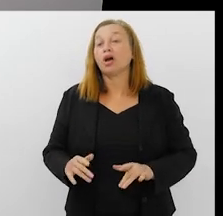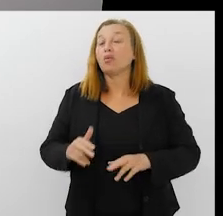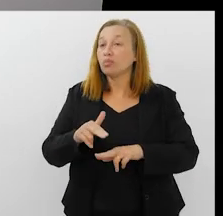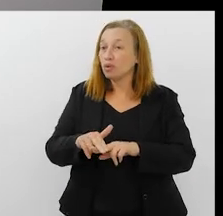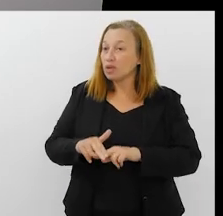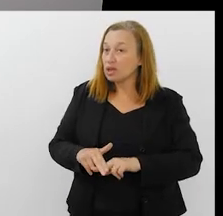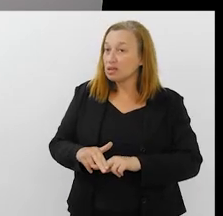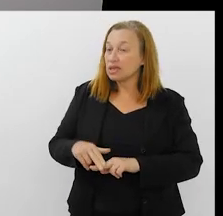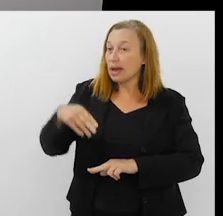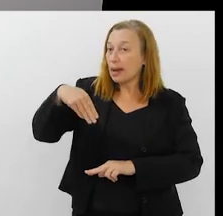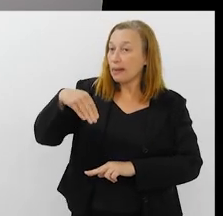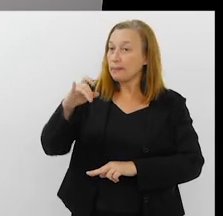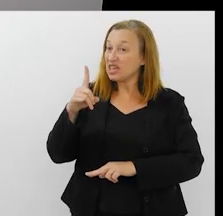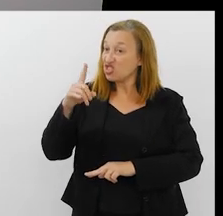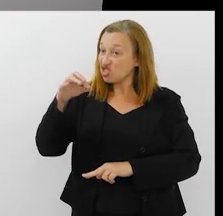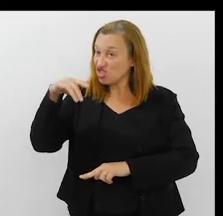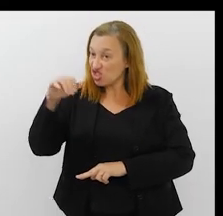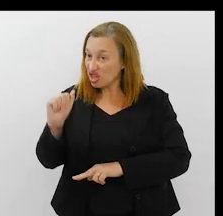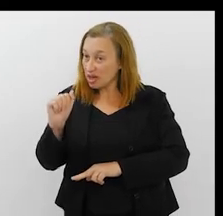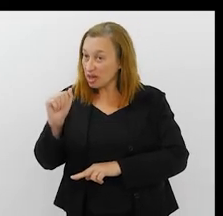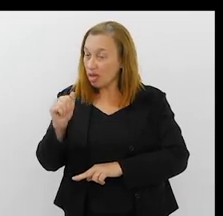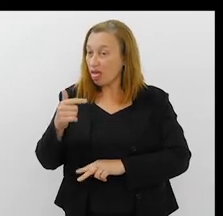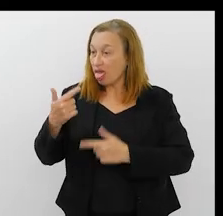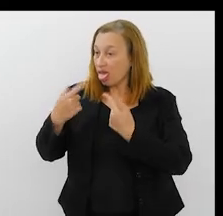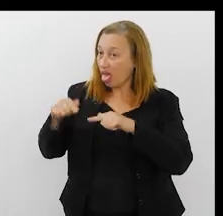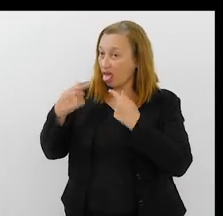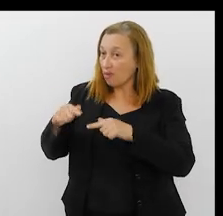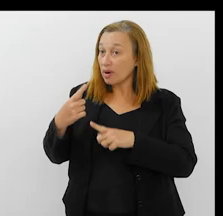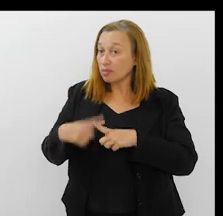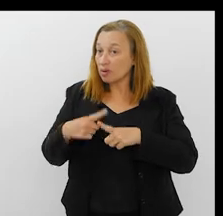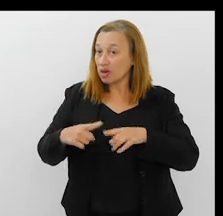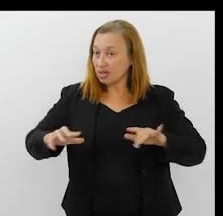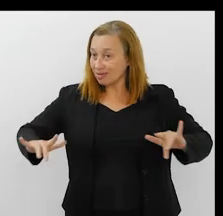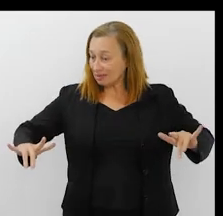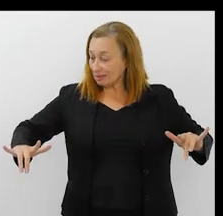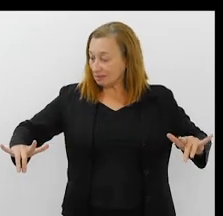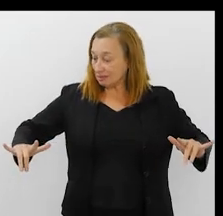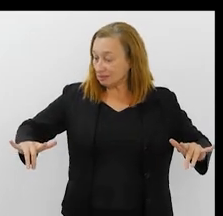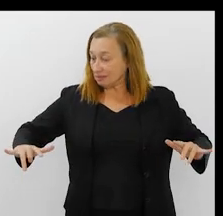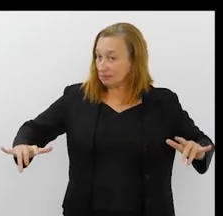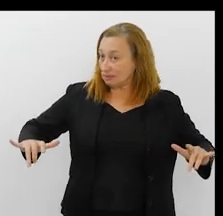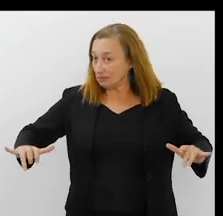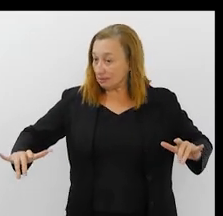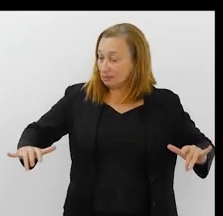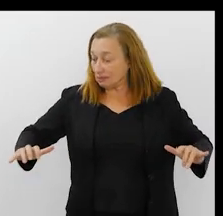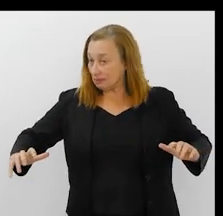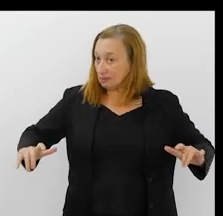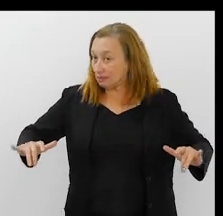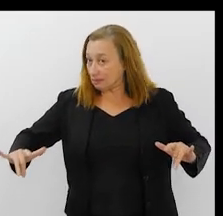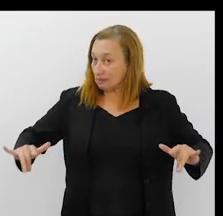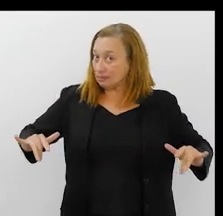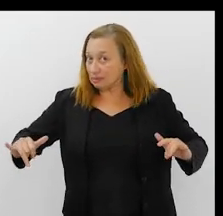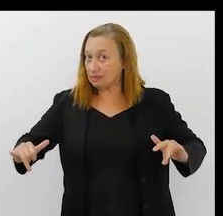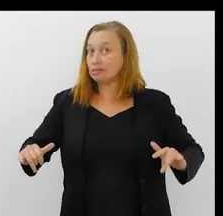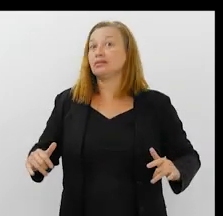ela de cobaia, porque ele tem acorde que você tem que segurar duas com essa, e desanda, é